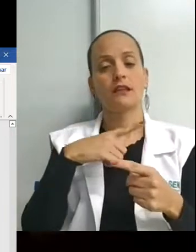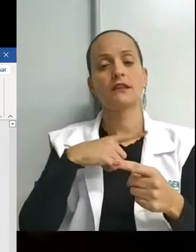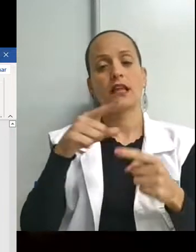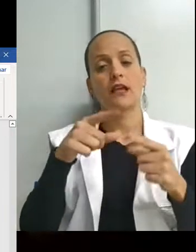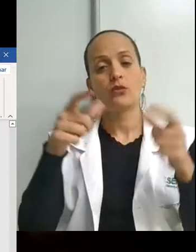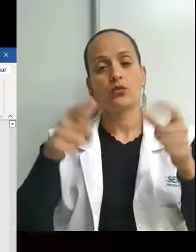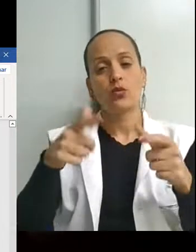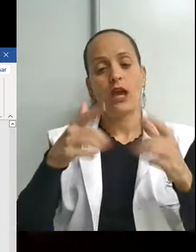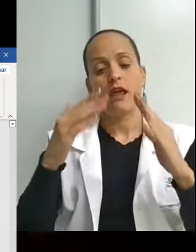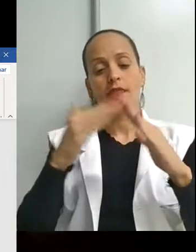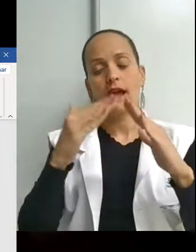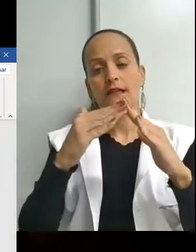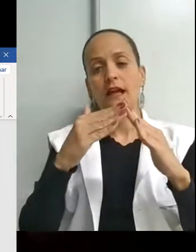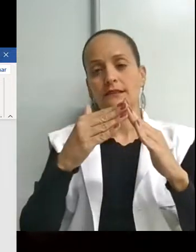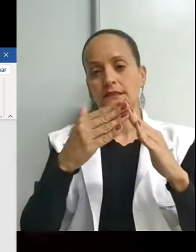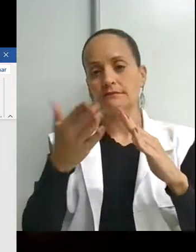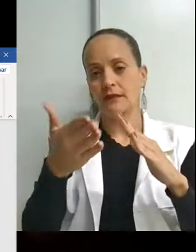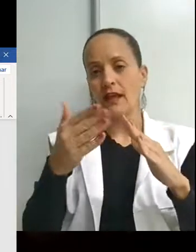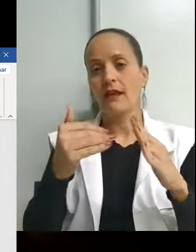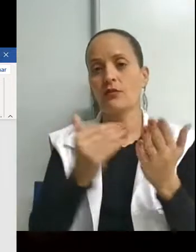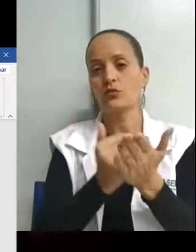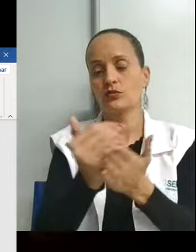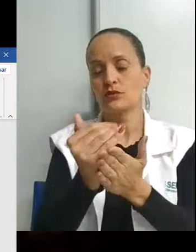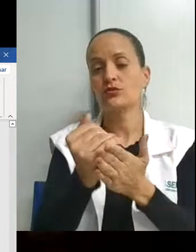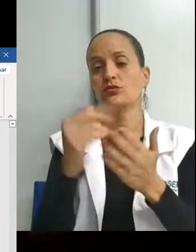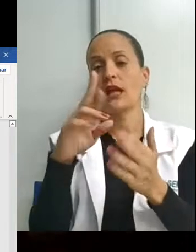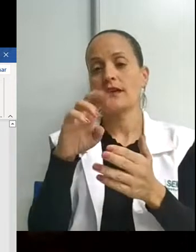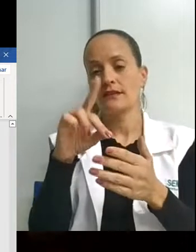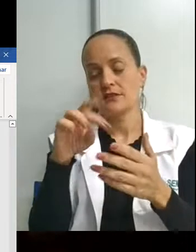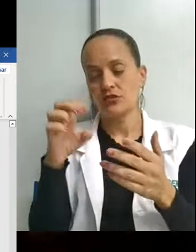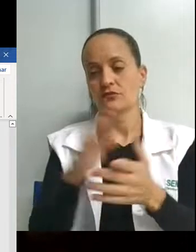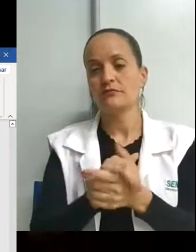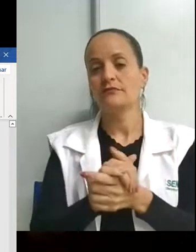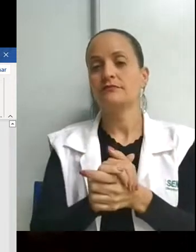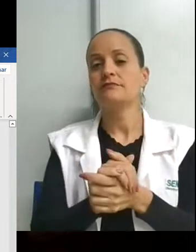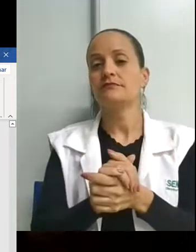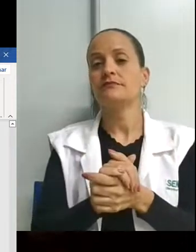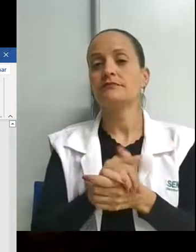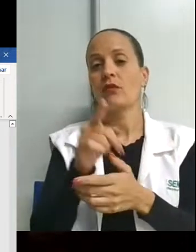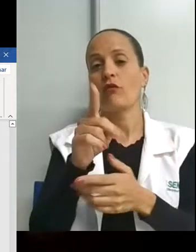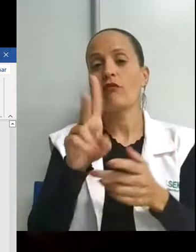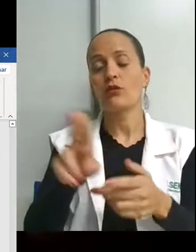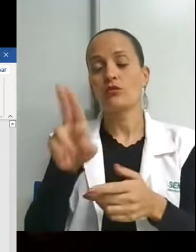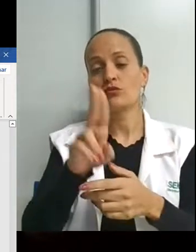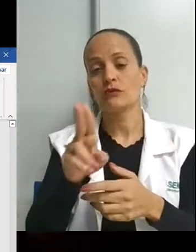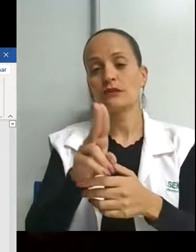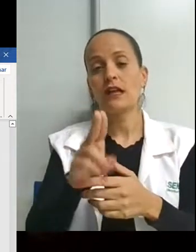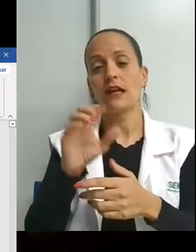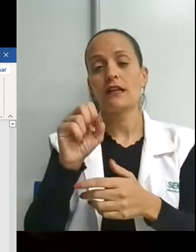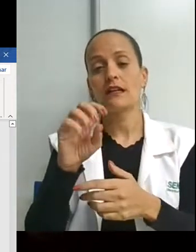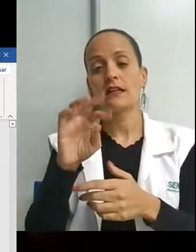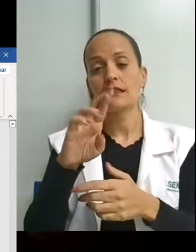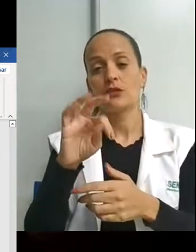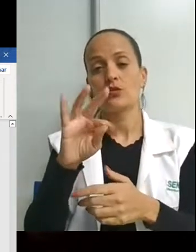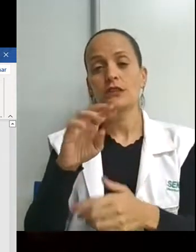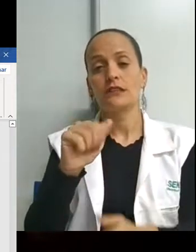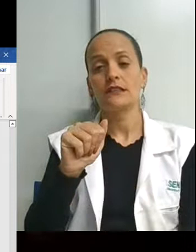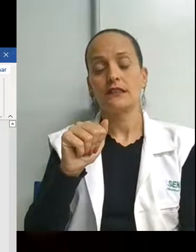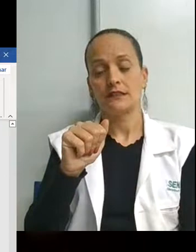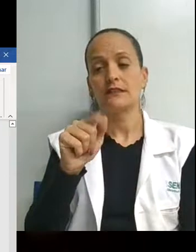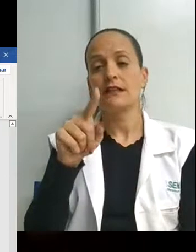certo? Então a resposta aqui é essa. Multímetro que vai ser utilizado é o de categoria 3, pois é o que possui grau de proteção de acordo